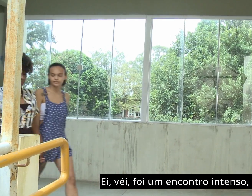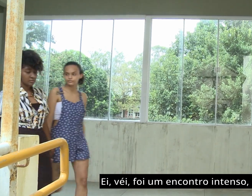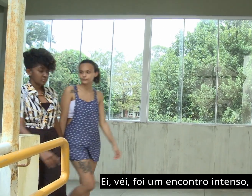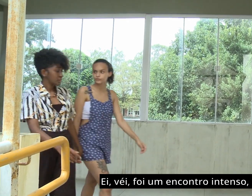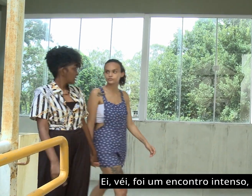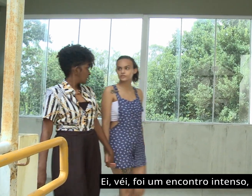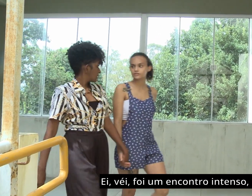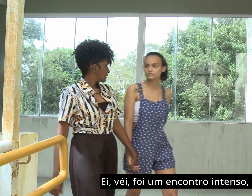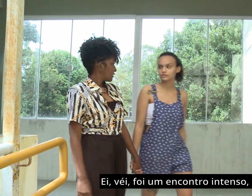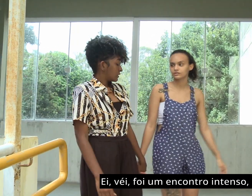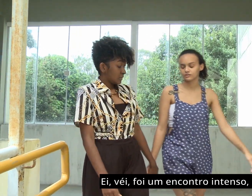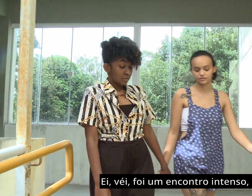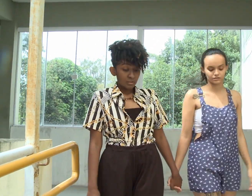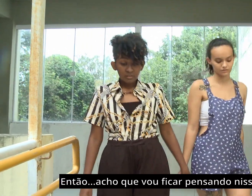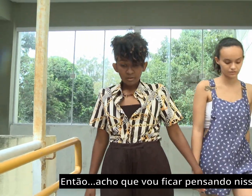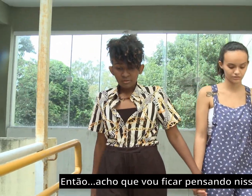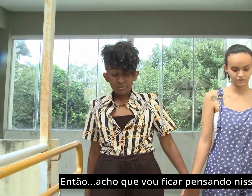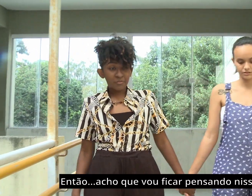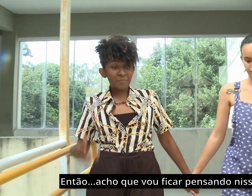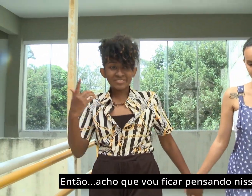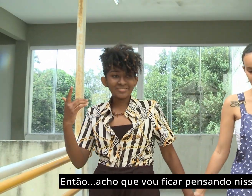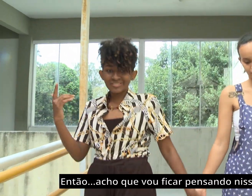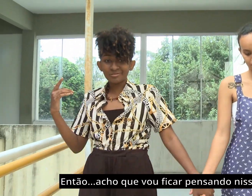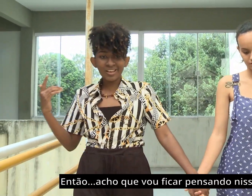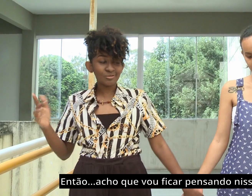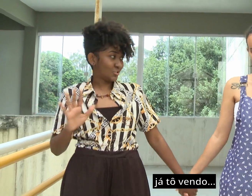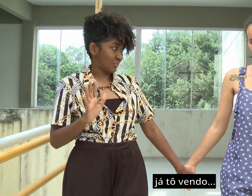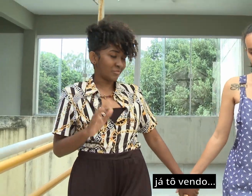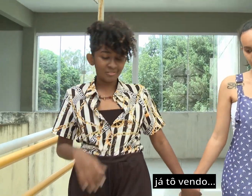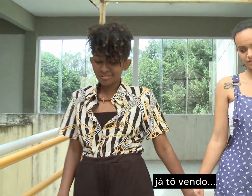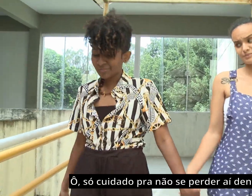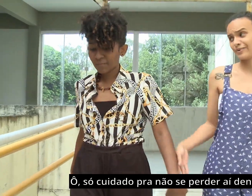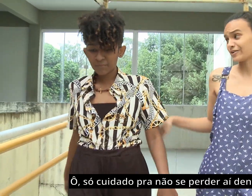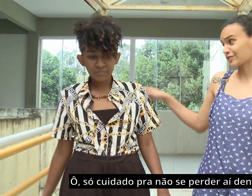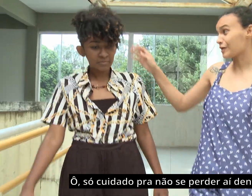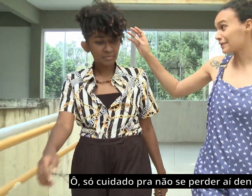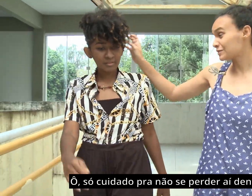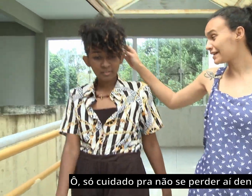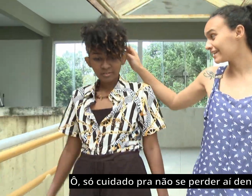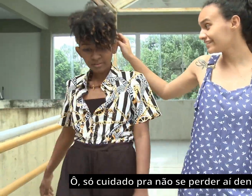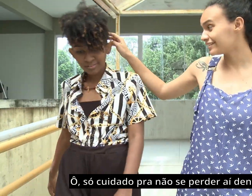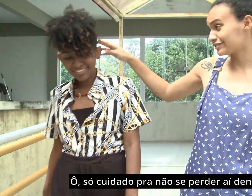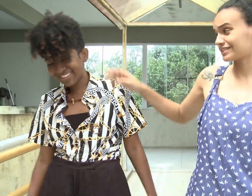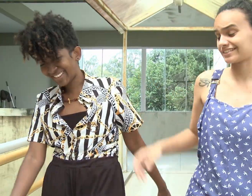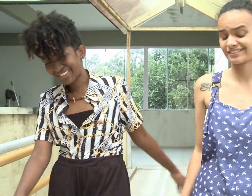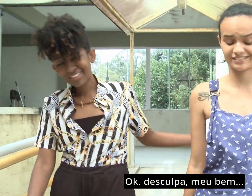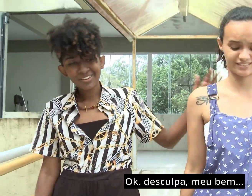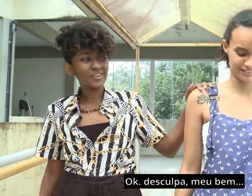Ei, velho, foi um encontro intenso, né? Então, acho que eu vou ficar pensando nisso o dia todo, já tô vendo. Ó, só correr pra não se perder aí